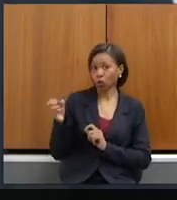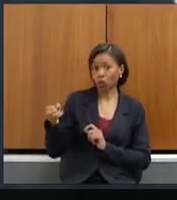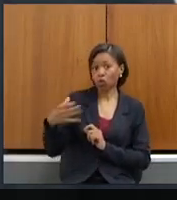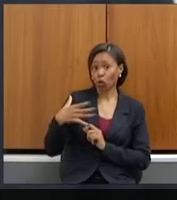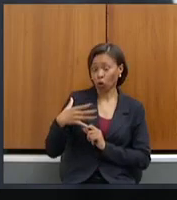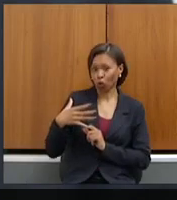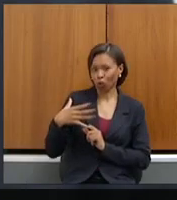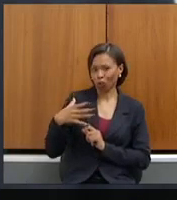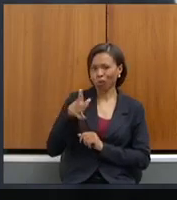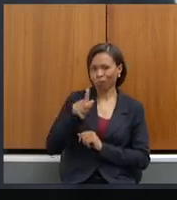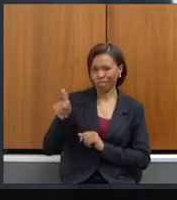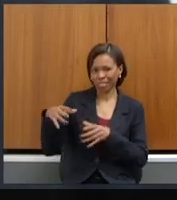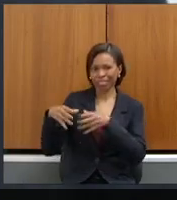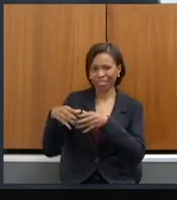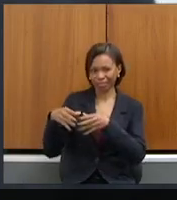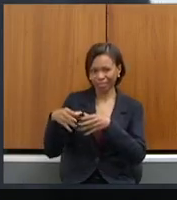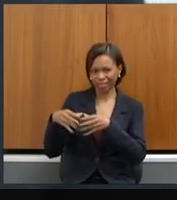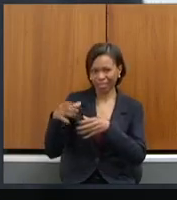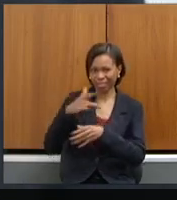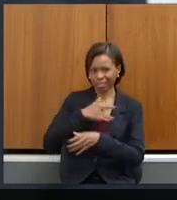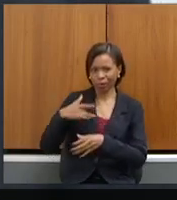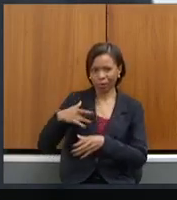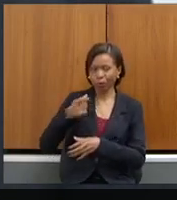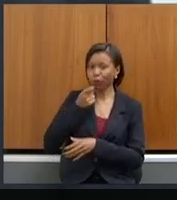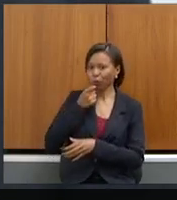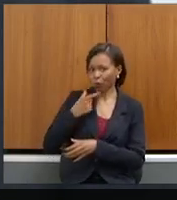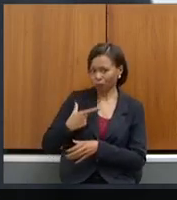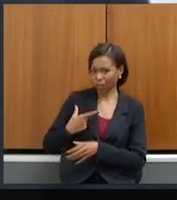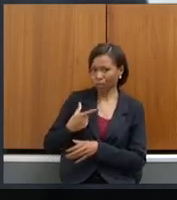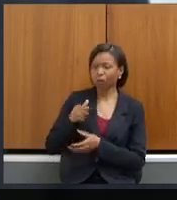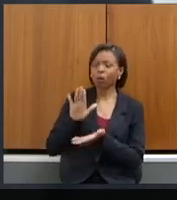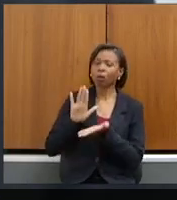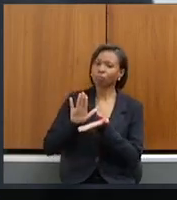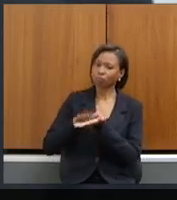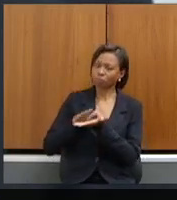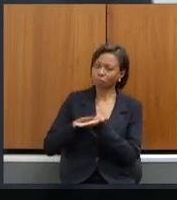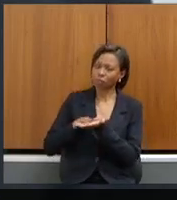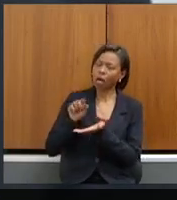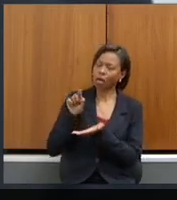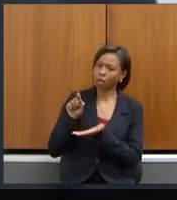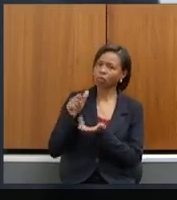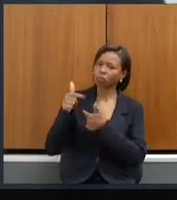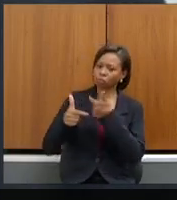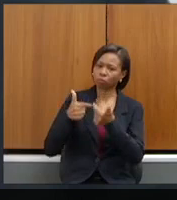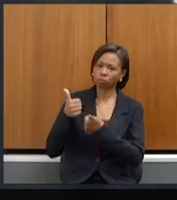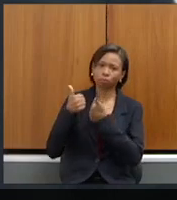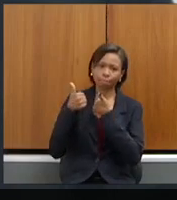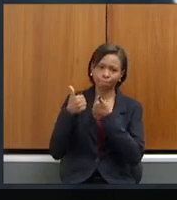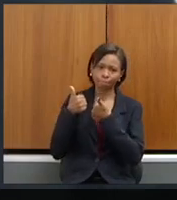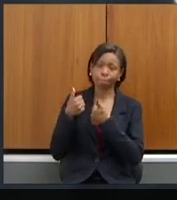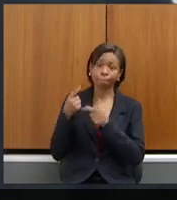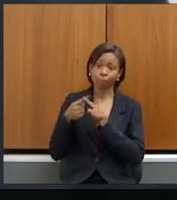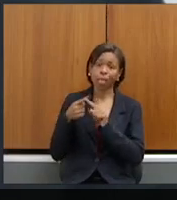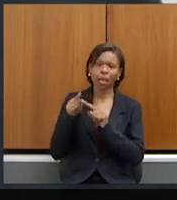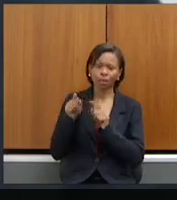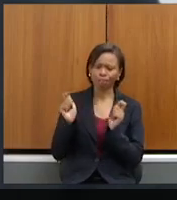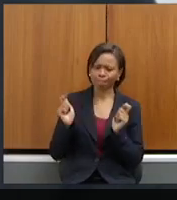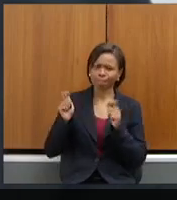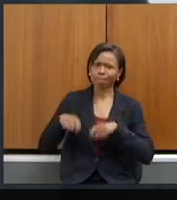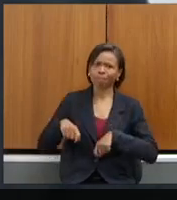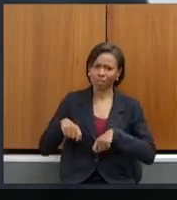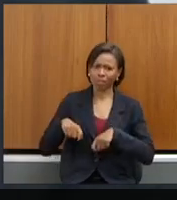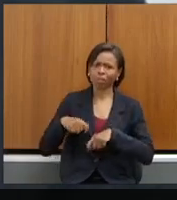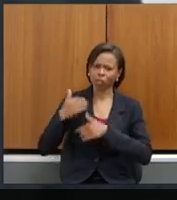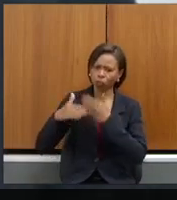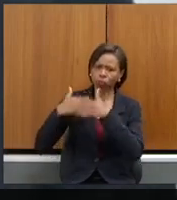da condução de saúde João Vitor Xavier desejar ele Belo trabalho que eu sei que a competência com ele O